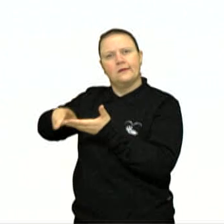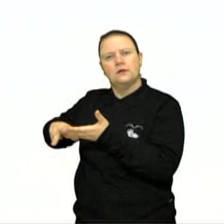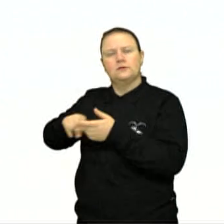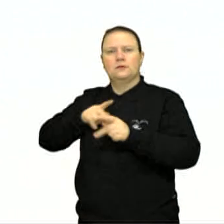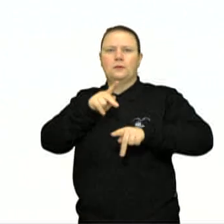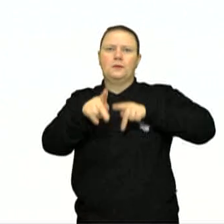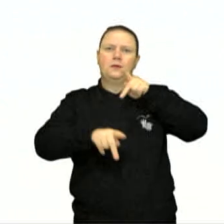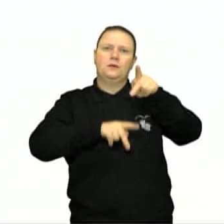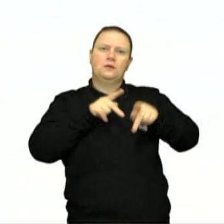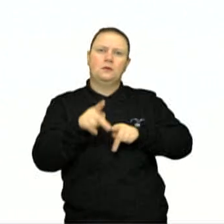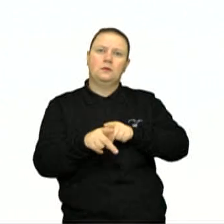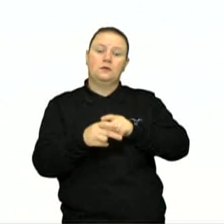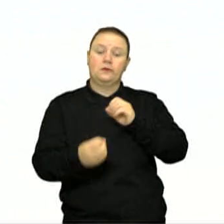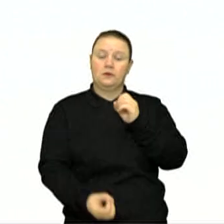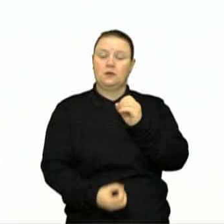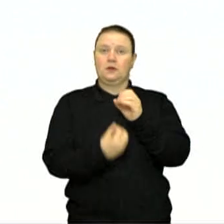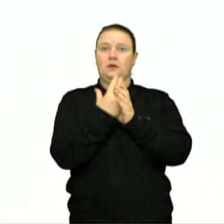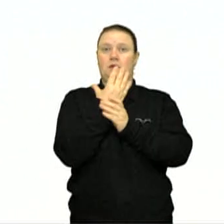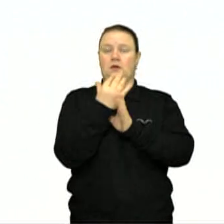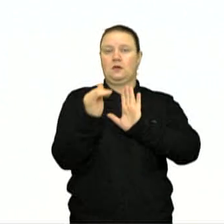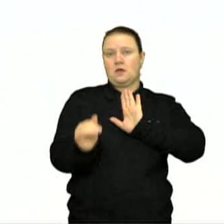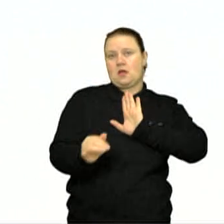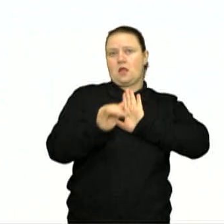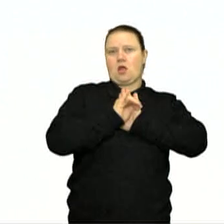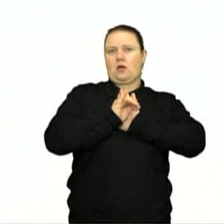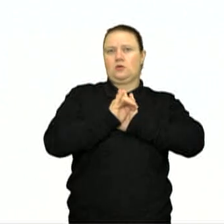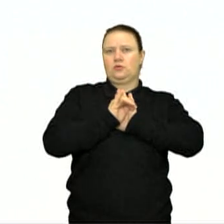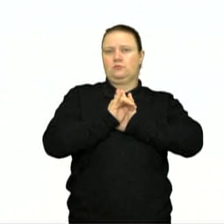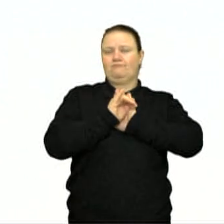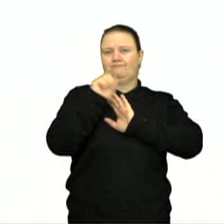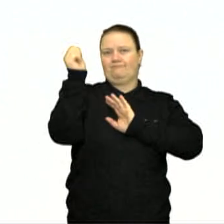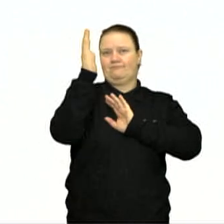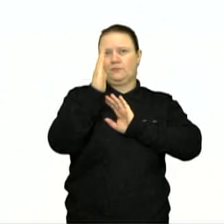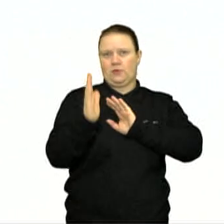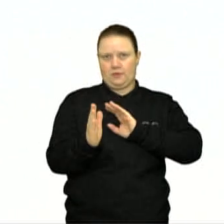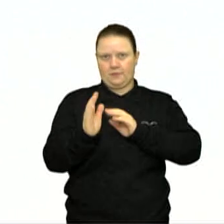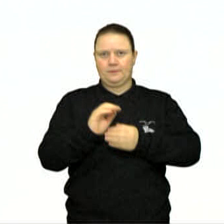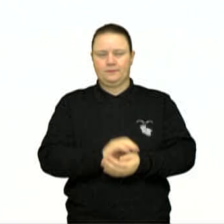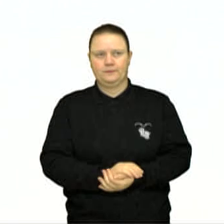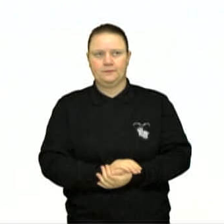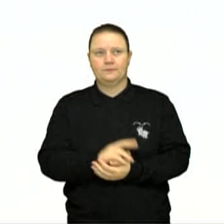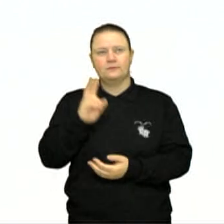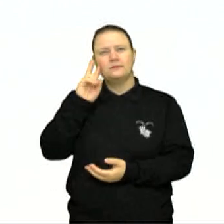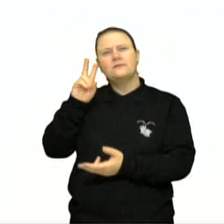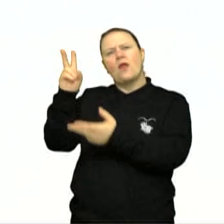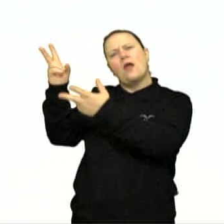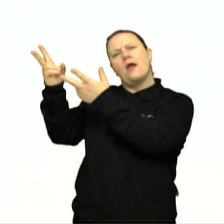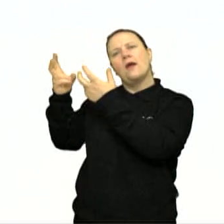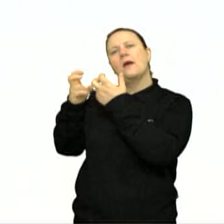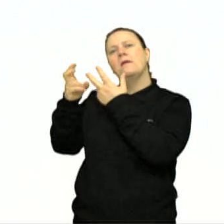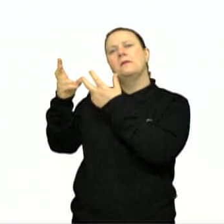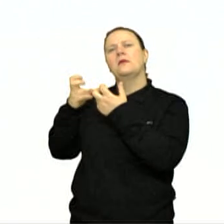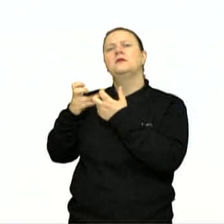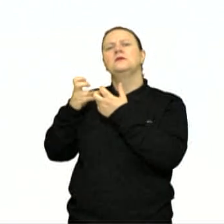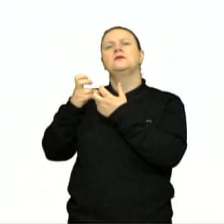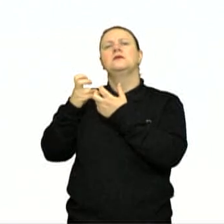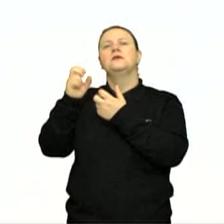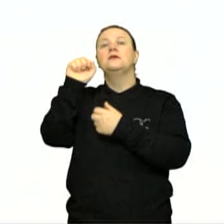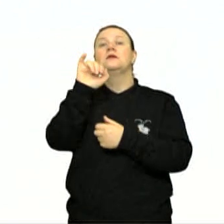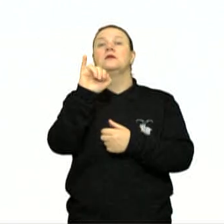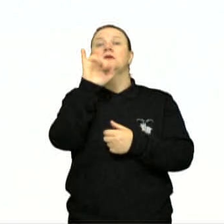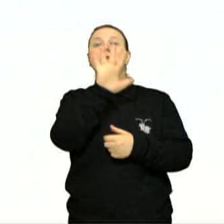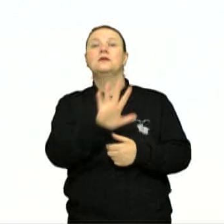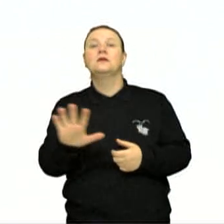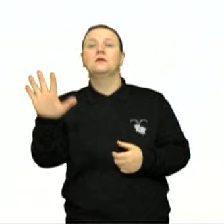identidade nacional, né, a arte brasileira, a nossa cultura. Observe um pouquinho essa imagem para vocês verem essa relação, né,